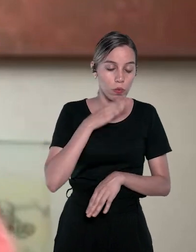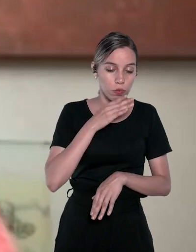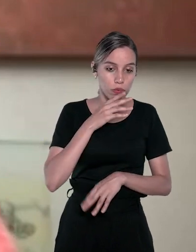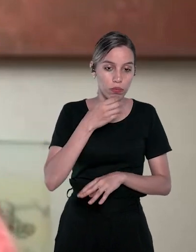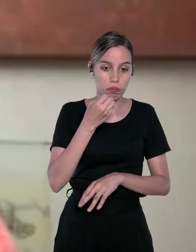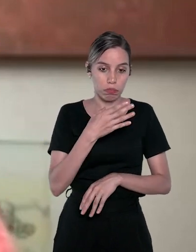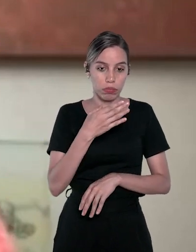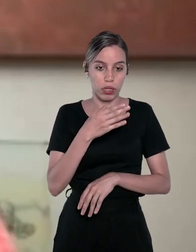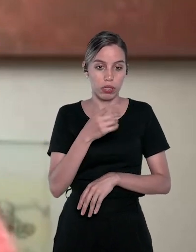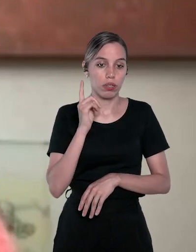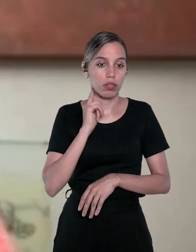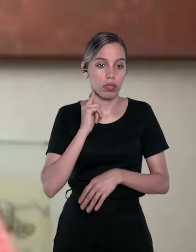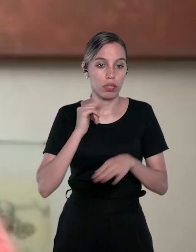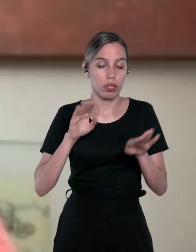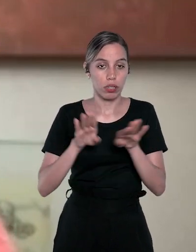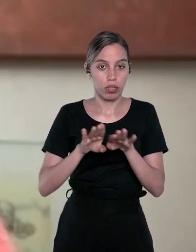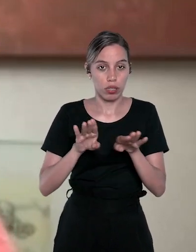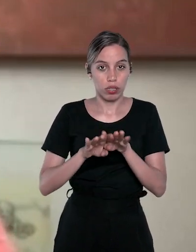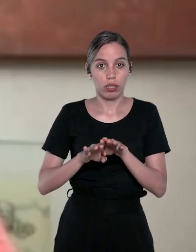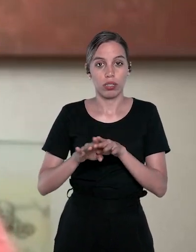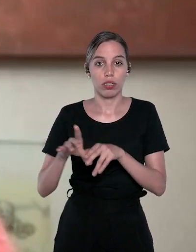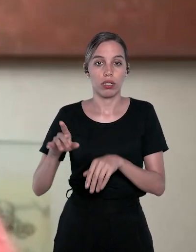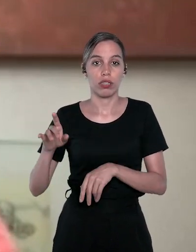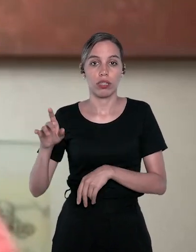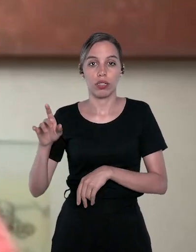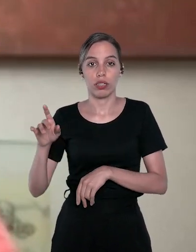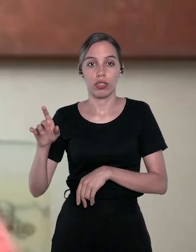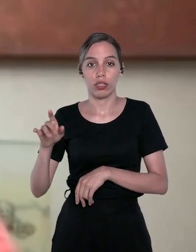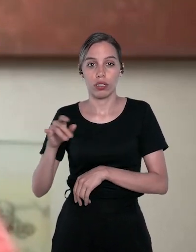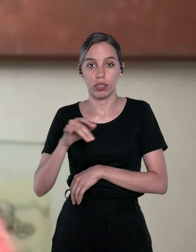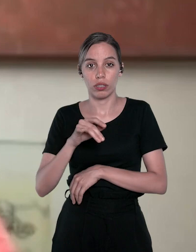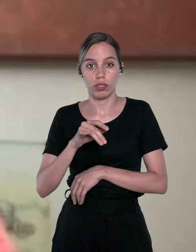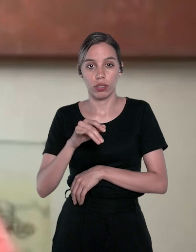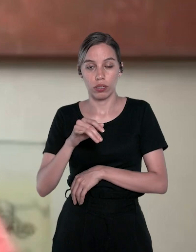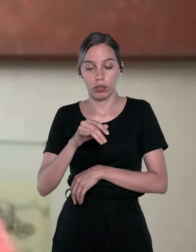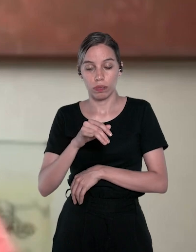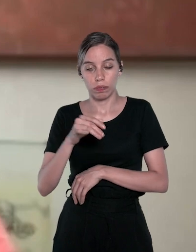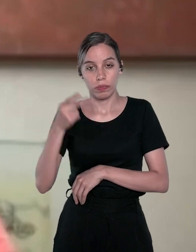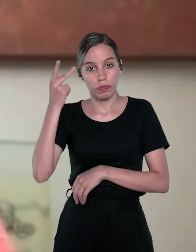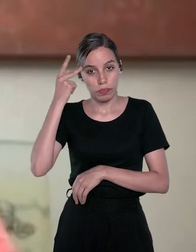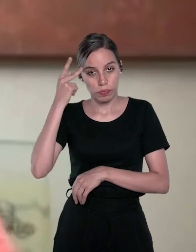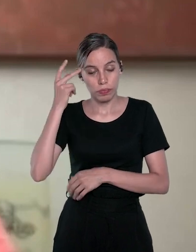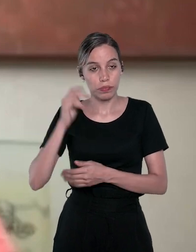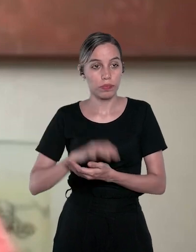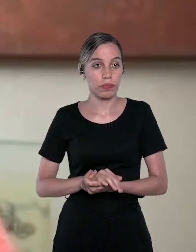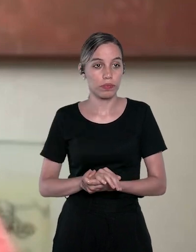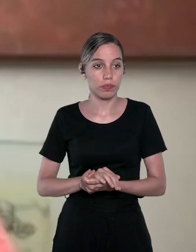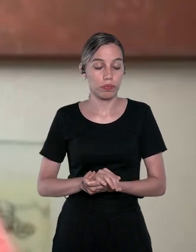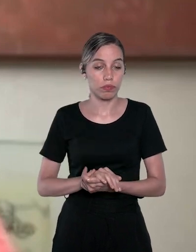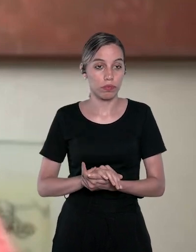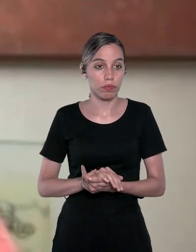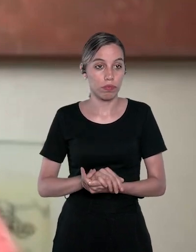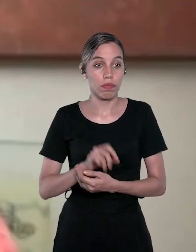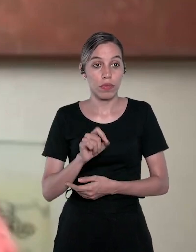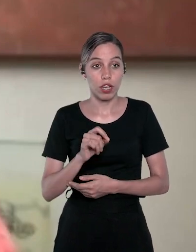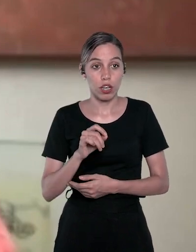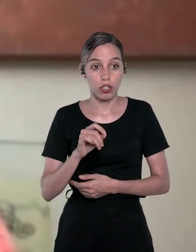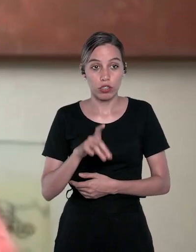cultural, tanto carioca quanto mineiro, né? E aí o Aníbal